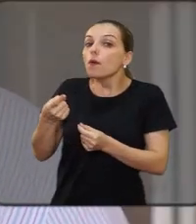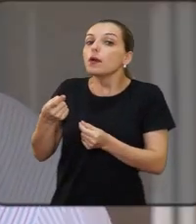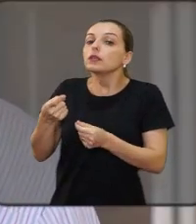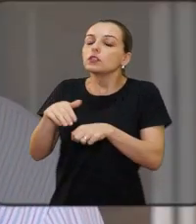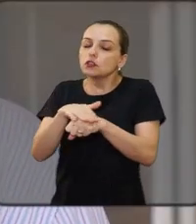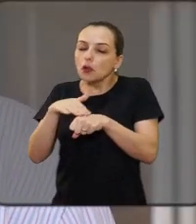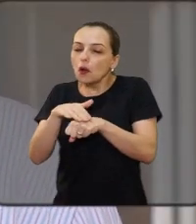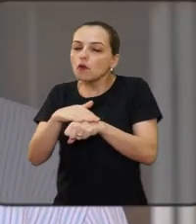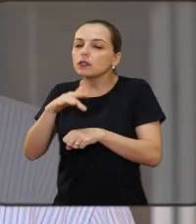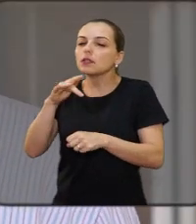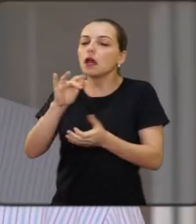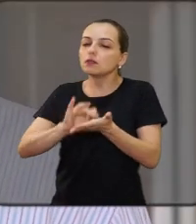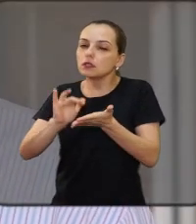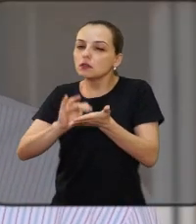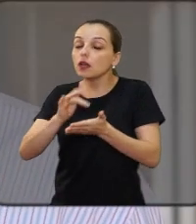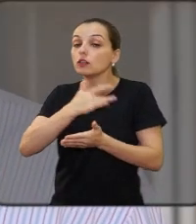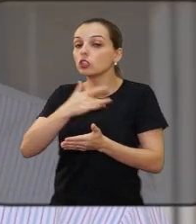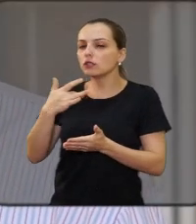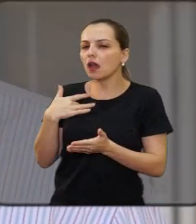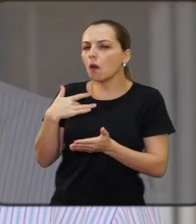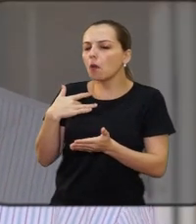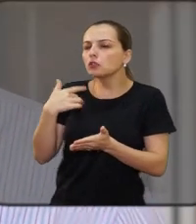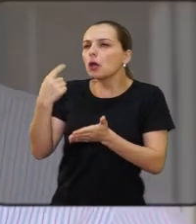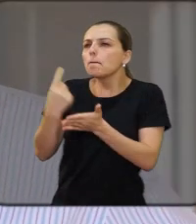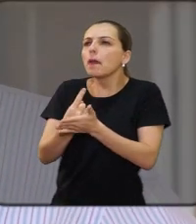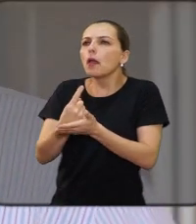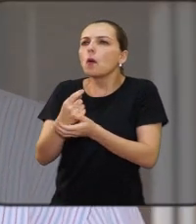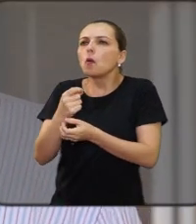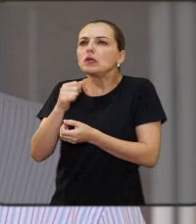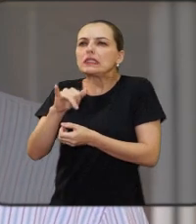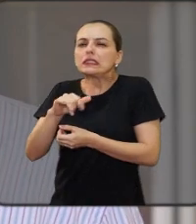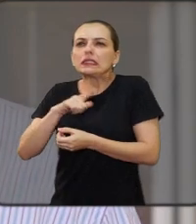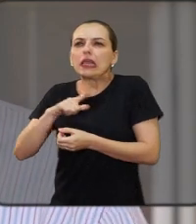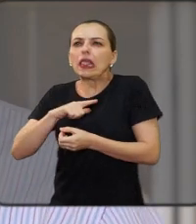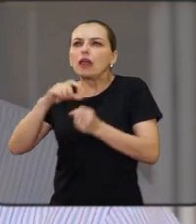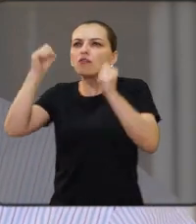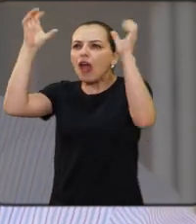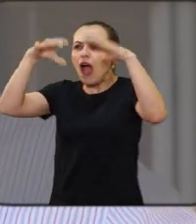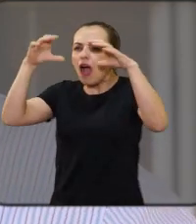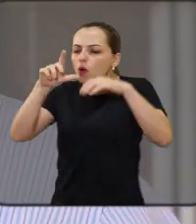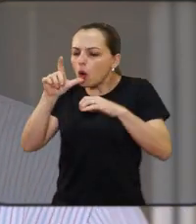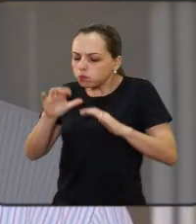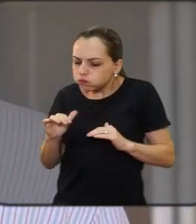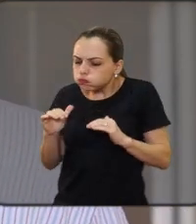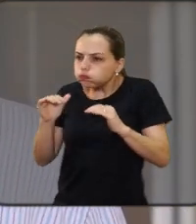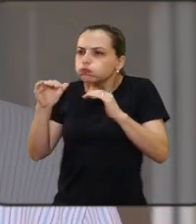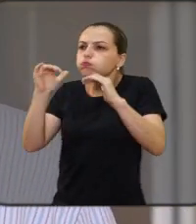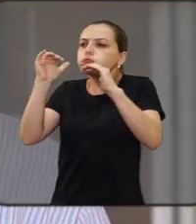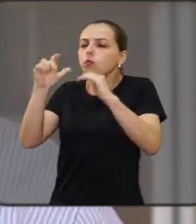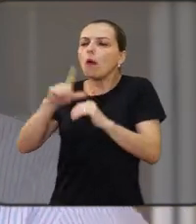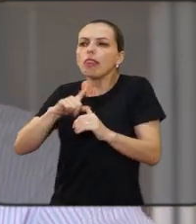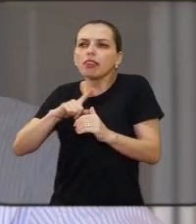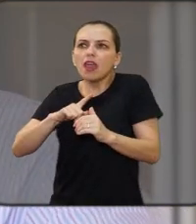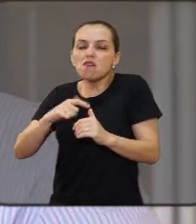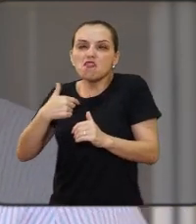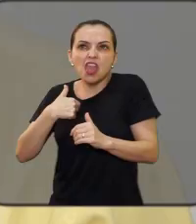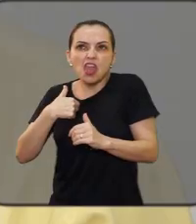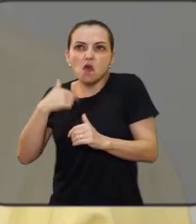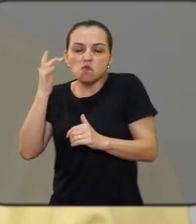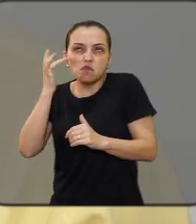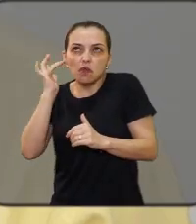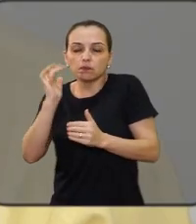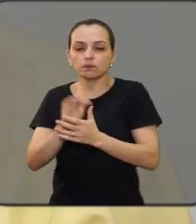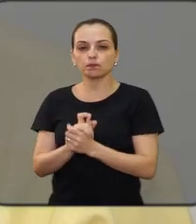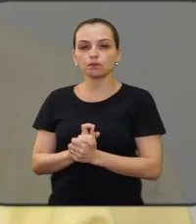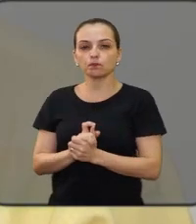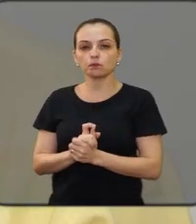Depois da minha conversa com a secretária de Saúde, Eliana Onaim, eu fico me questionando, será que teve enchente aqui? Será que teve enxurrada?